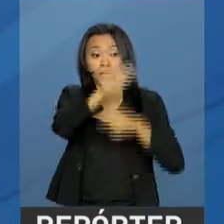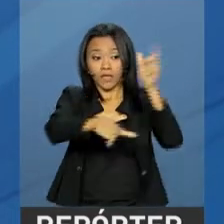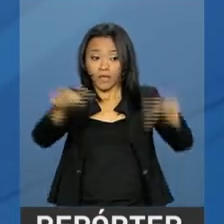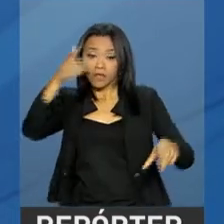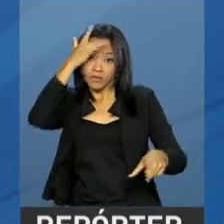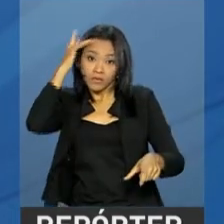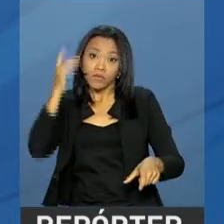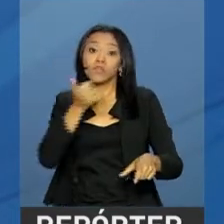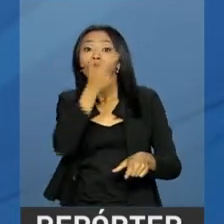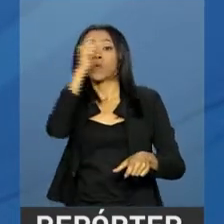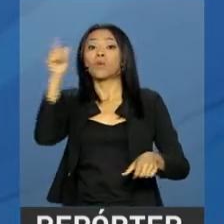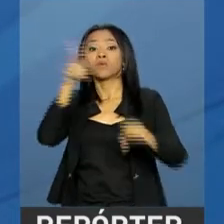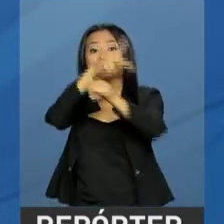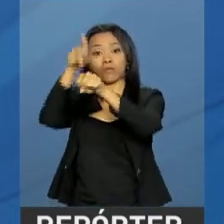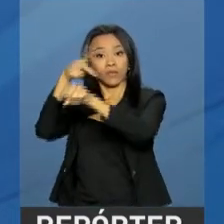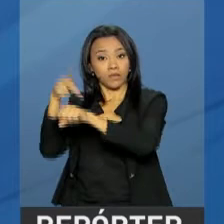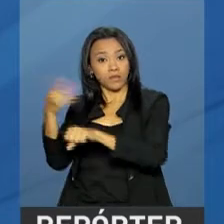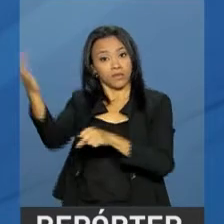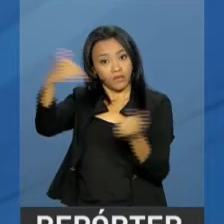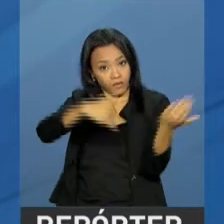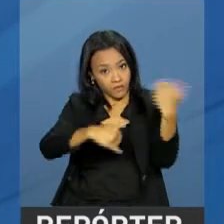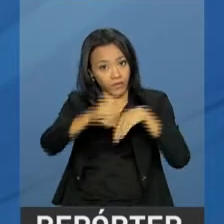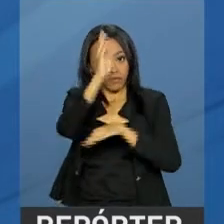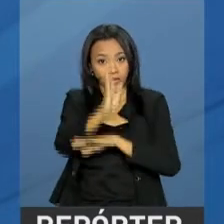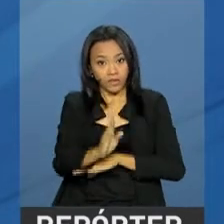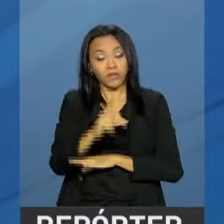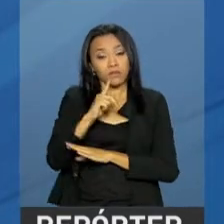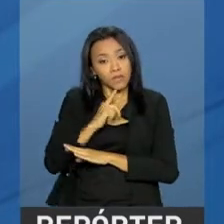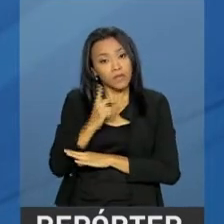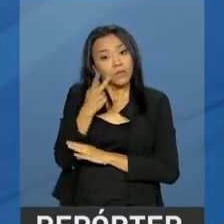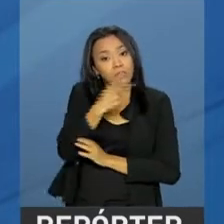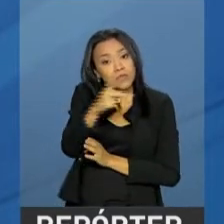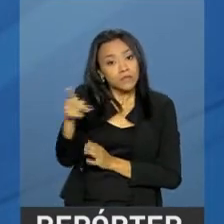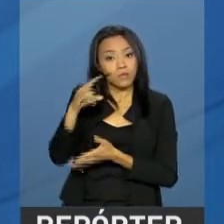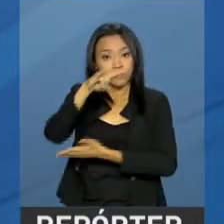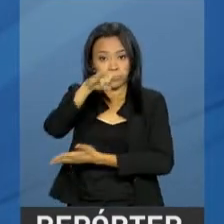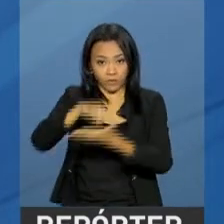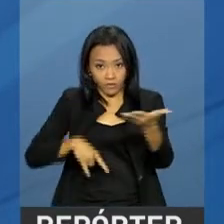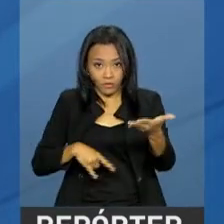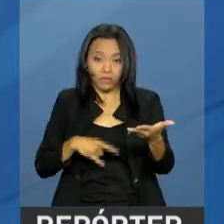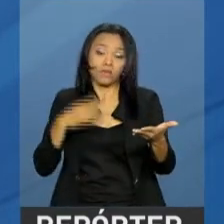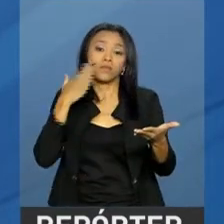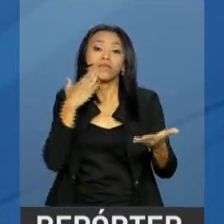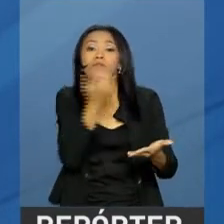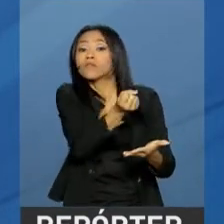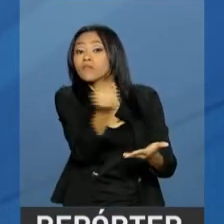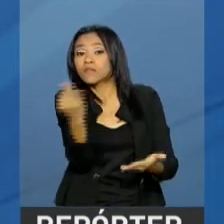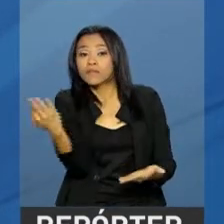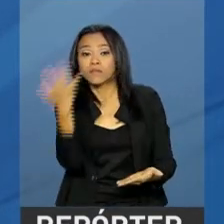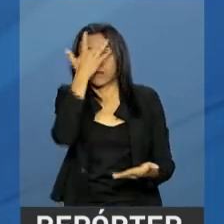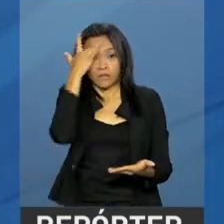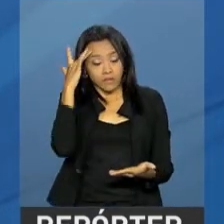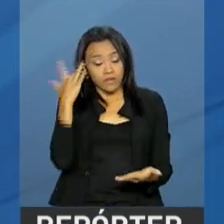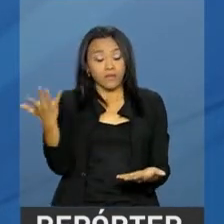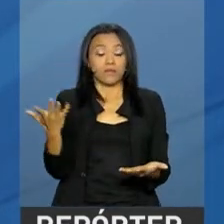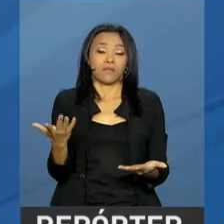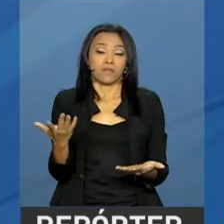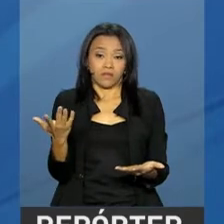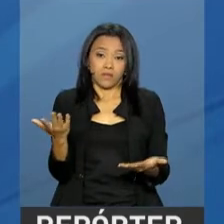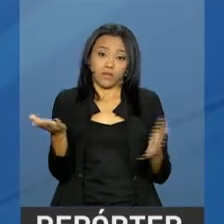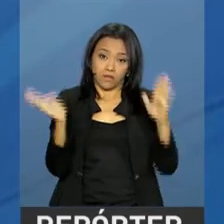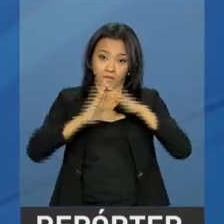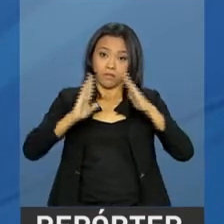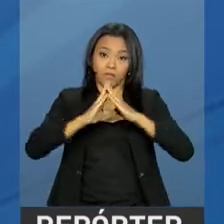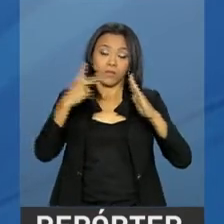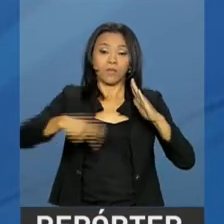certificar sua situação do país como dimensionada quando os estrangeiros estão é em terras